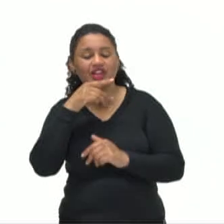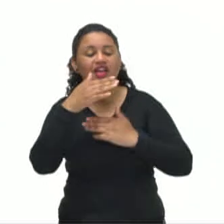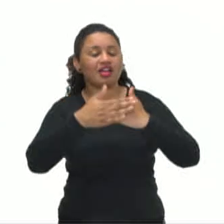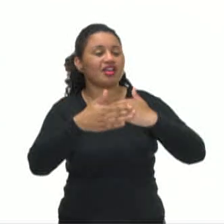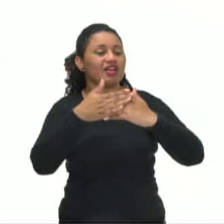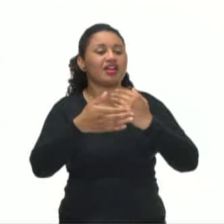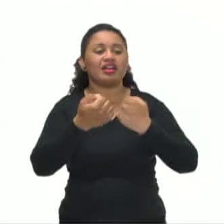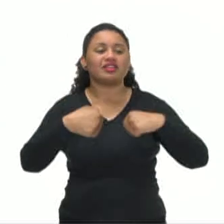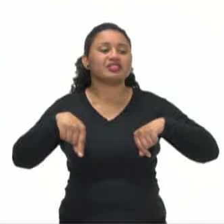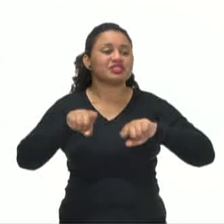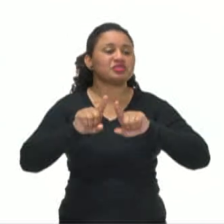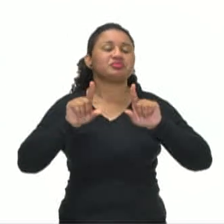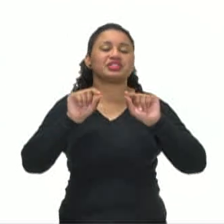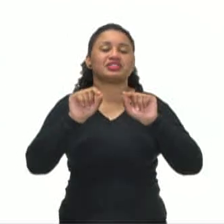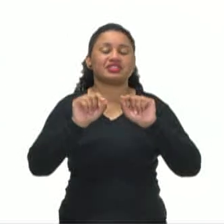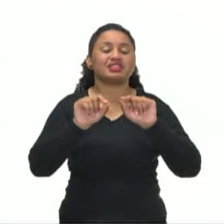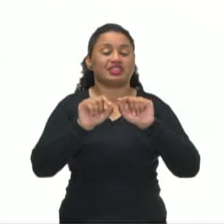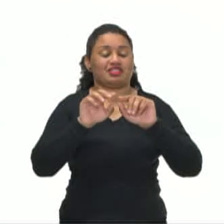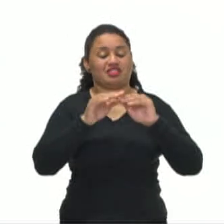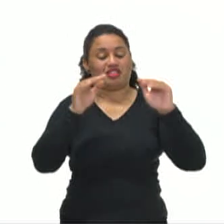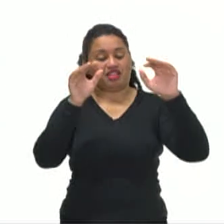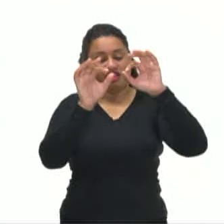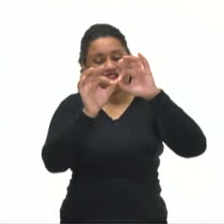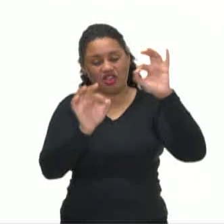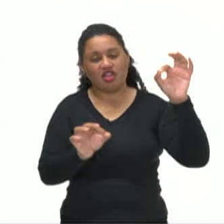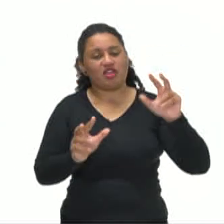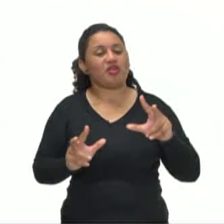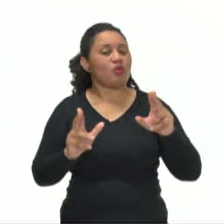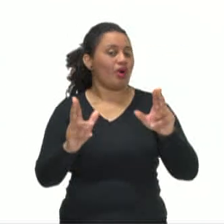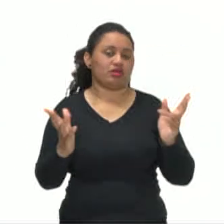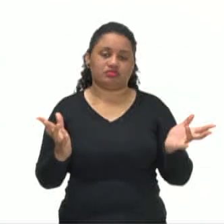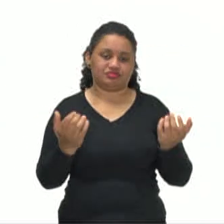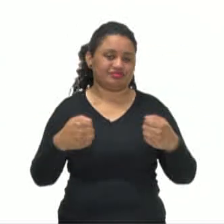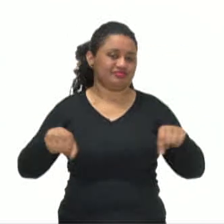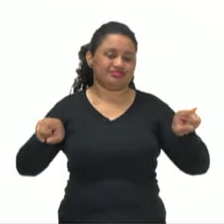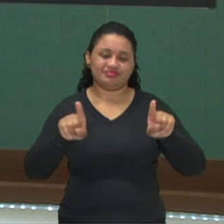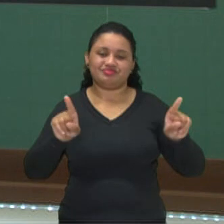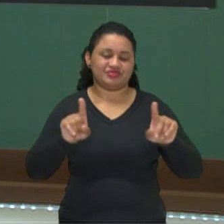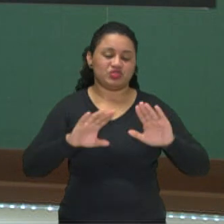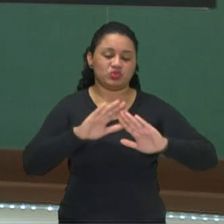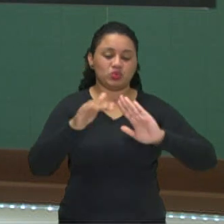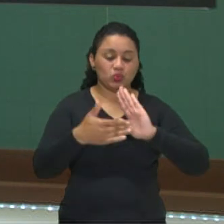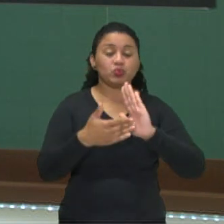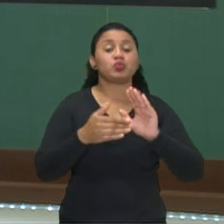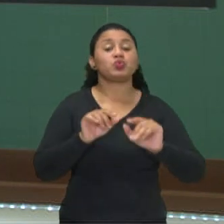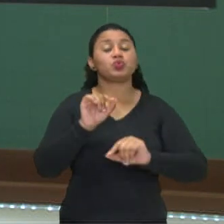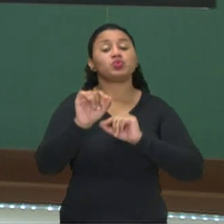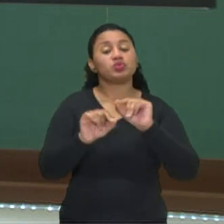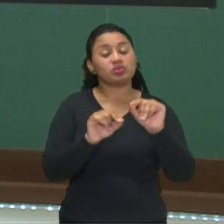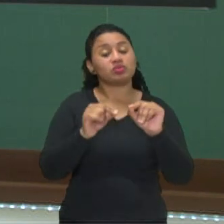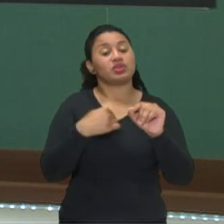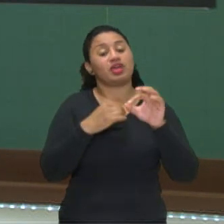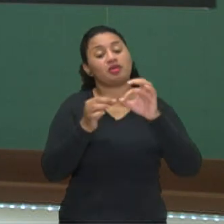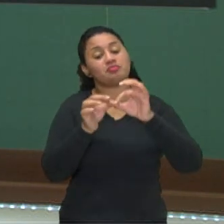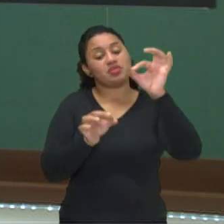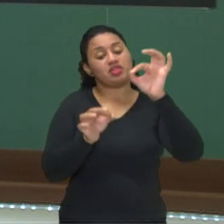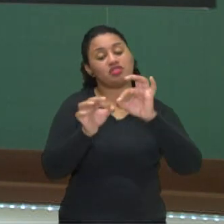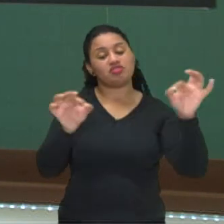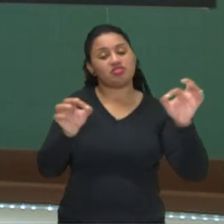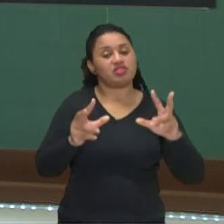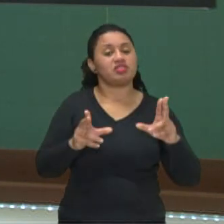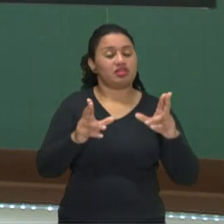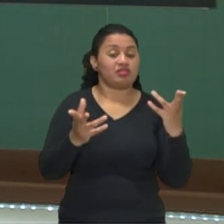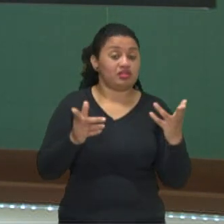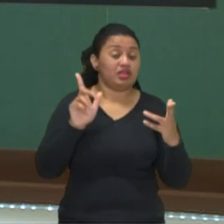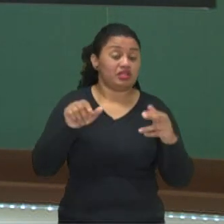não precisam ser poliedros regulares, ou seja, ter todas elas a mesma medida. Tranquilo?